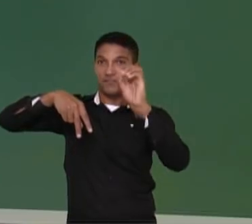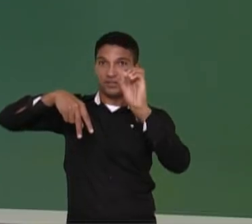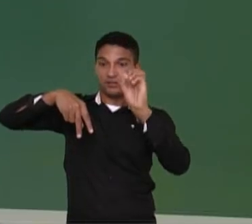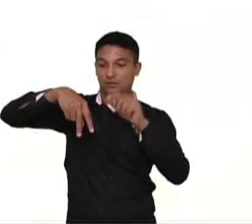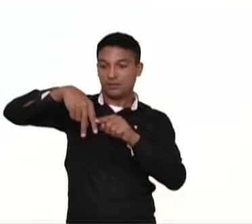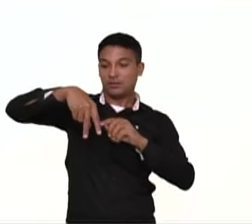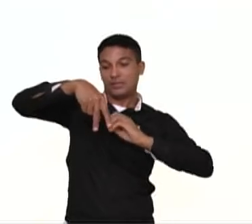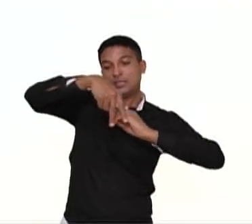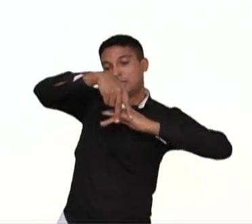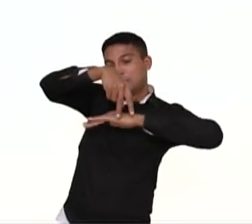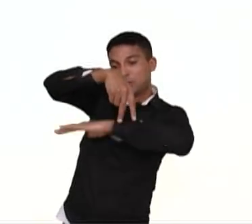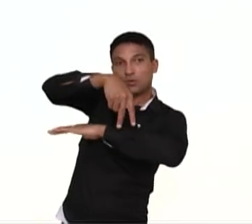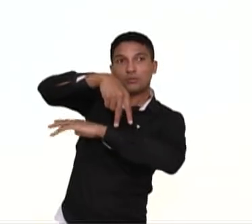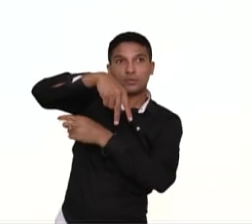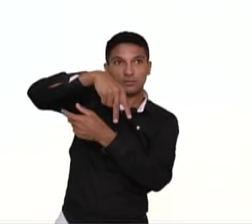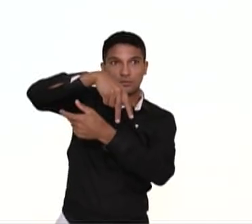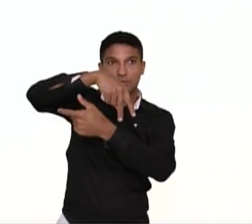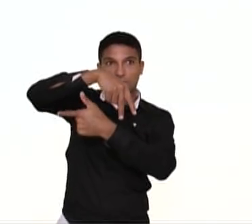a solução.